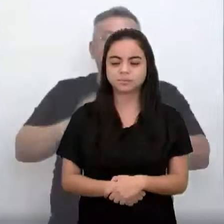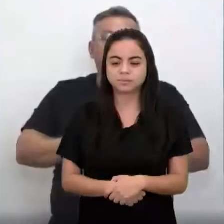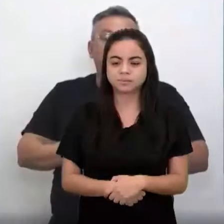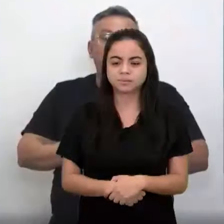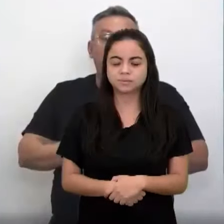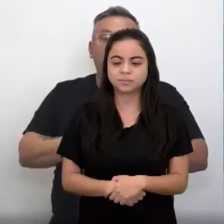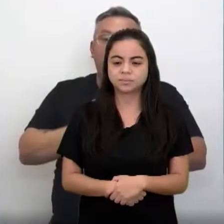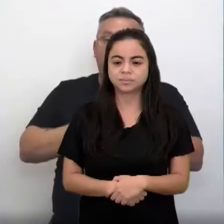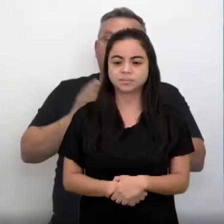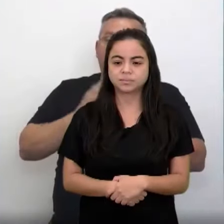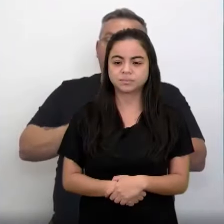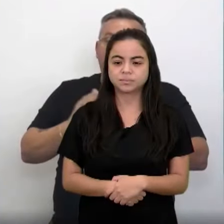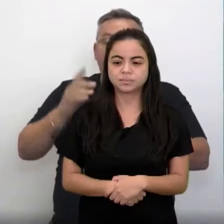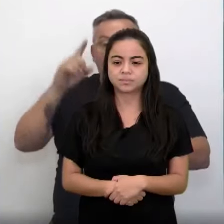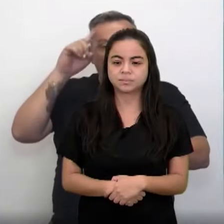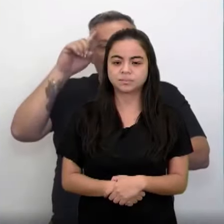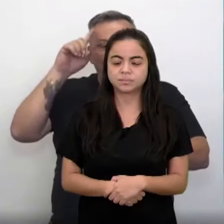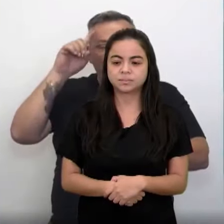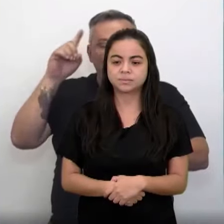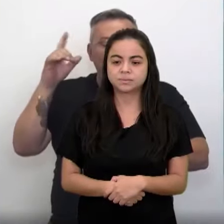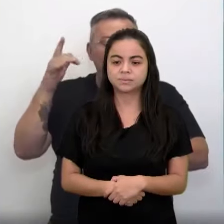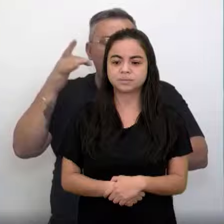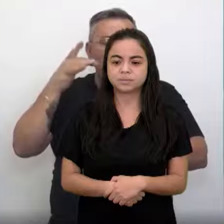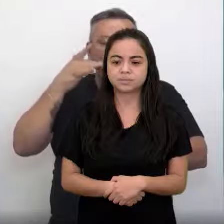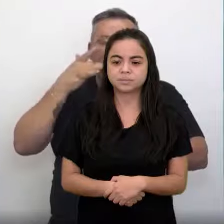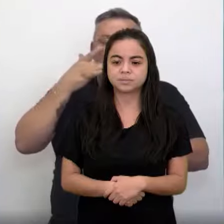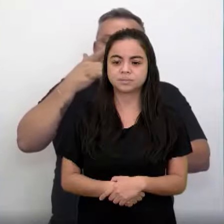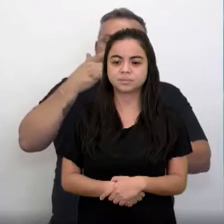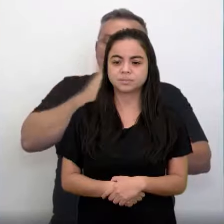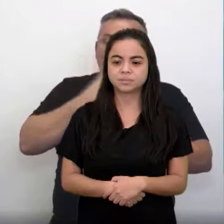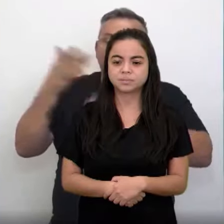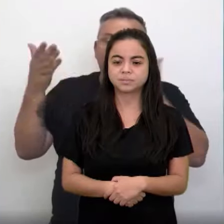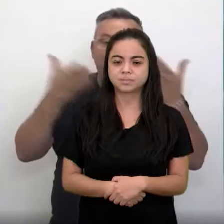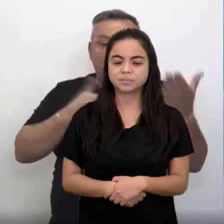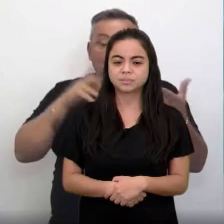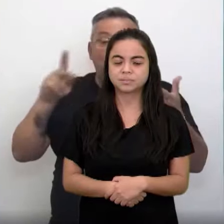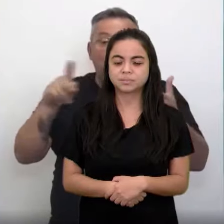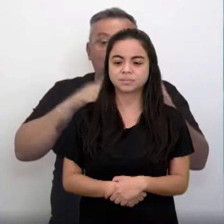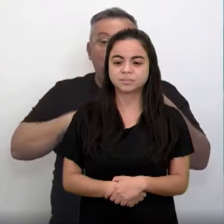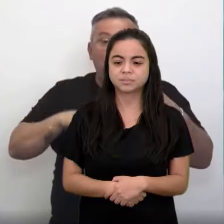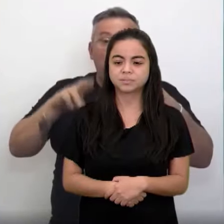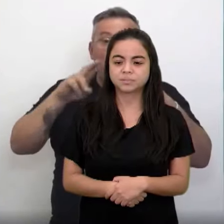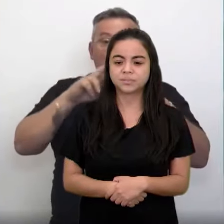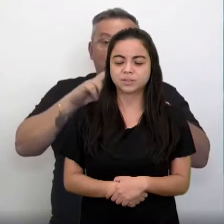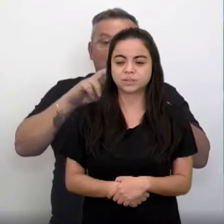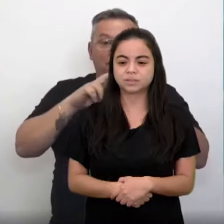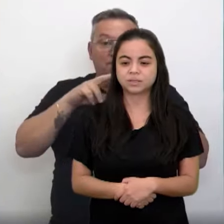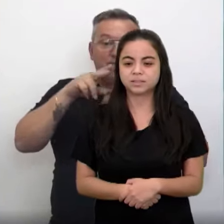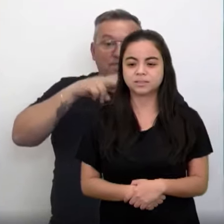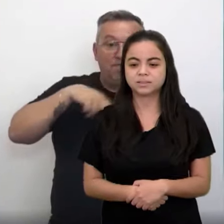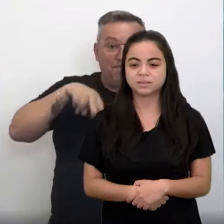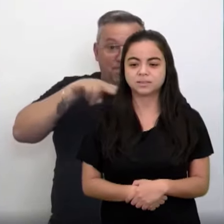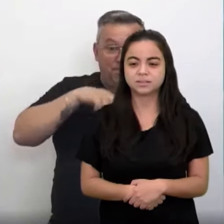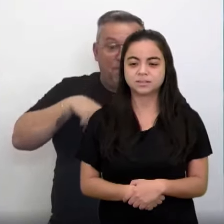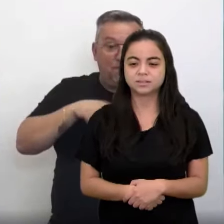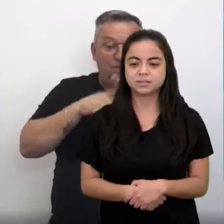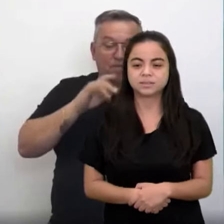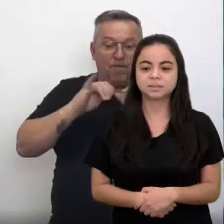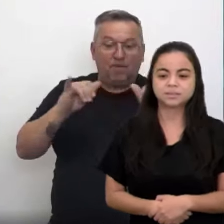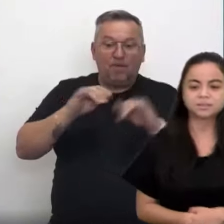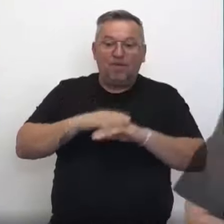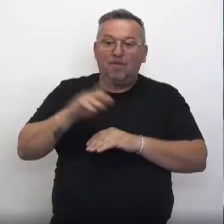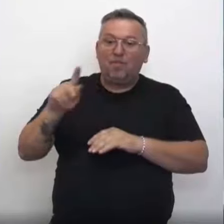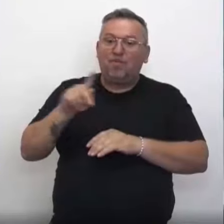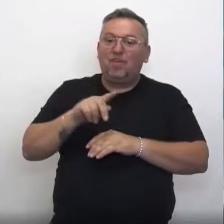Para começar o nosso dia bem delicinha, eu convidei um professor da rede para dançar aqui com a gente, ele mesmo vai contar. Bom dia,